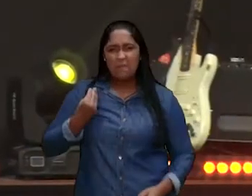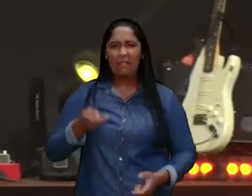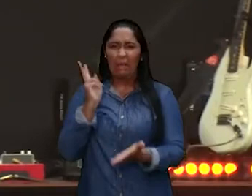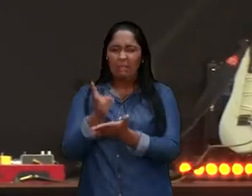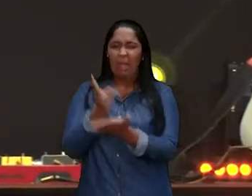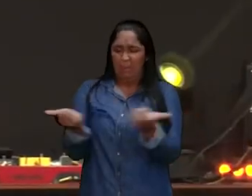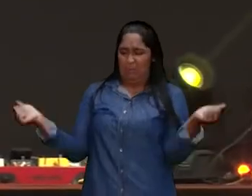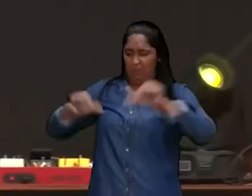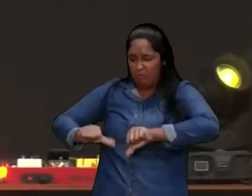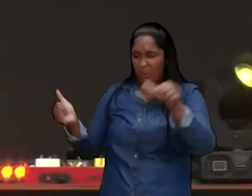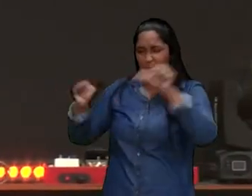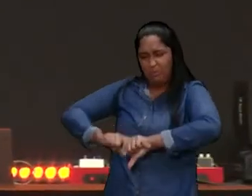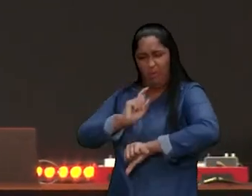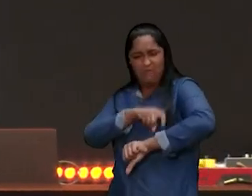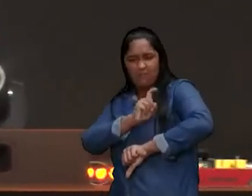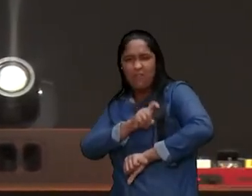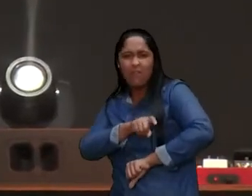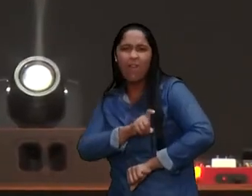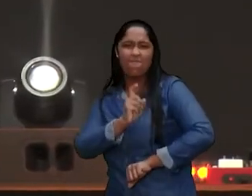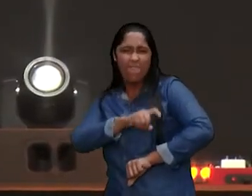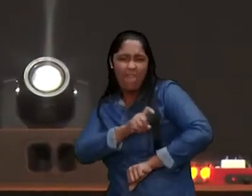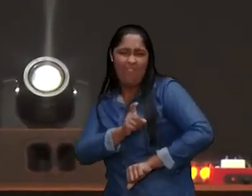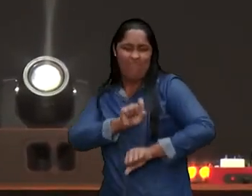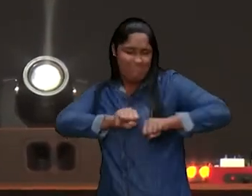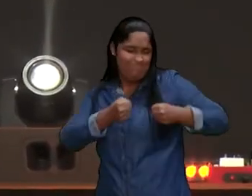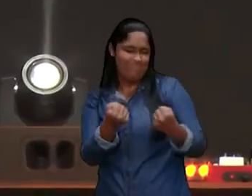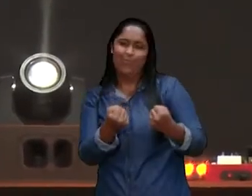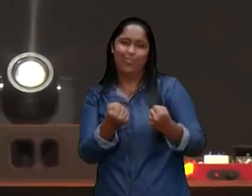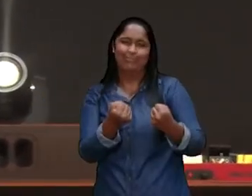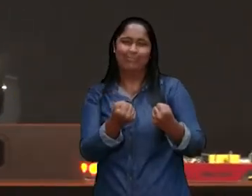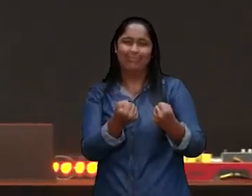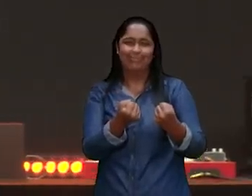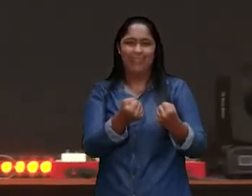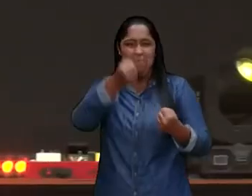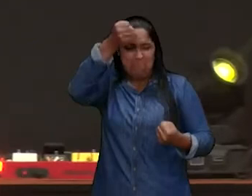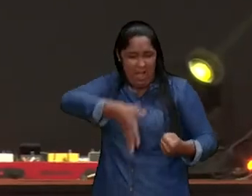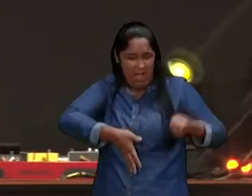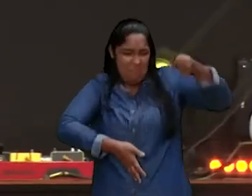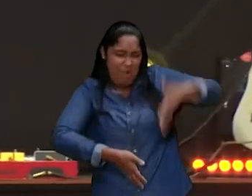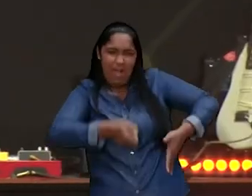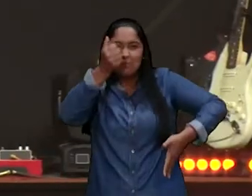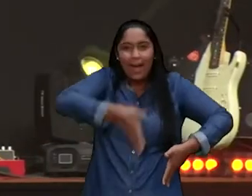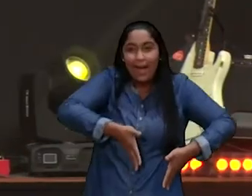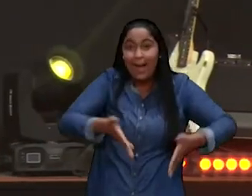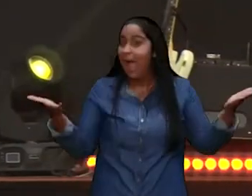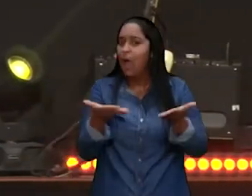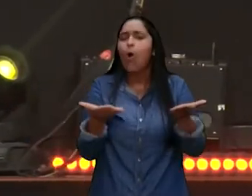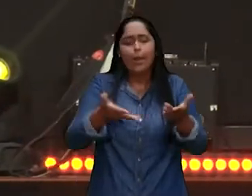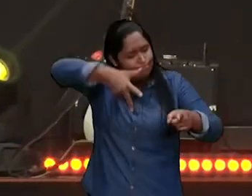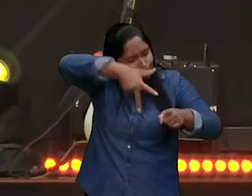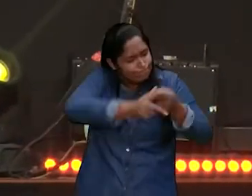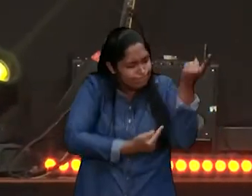miserável maldita que uma hora vai dar um 10 tiros de 38 na boca dele parar com essa palhaçada